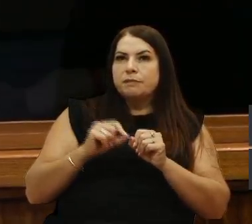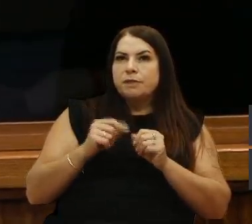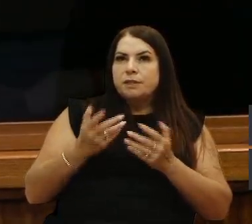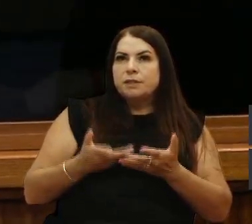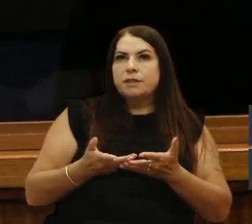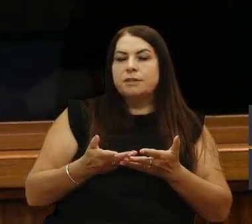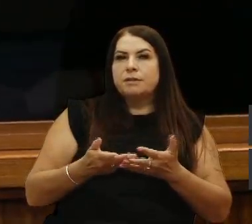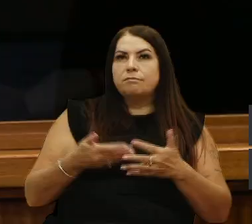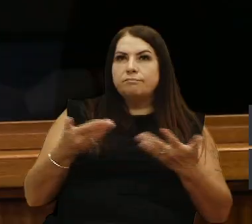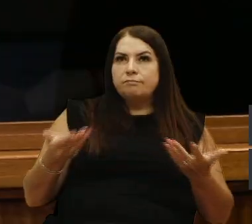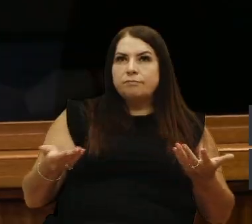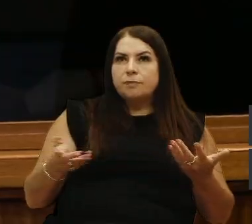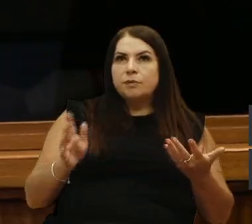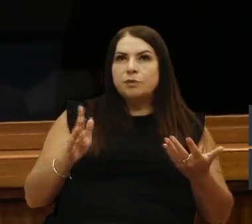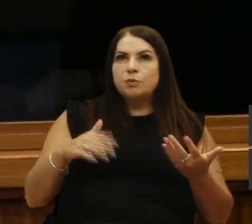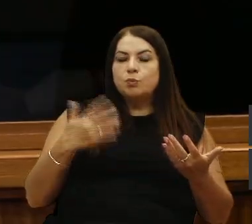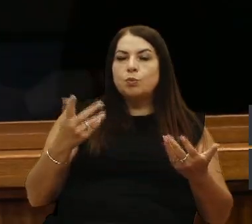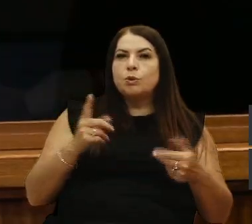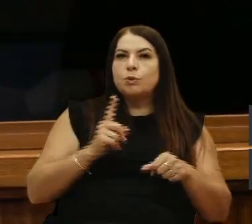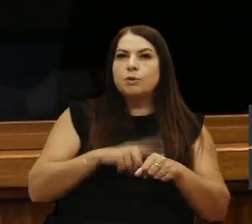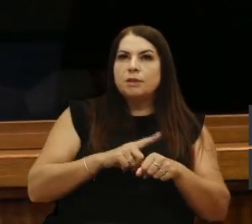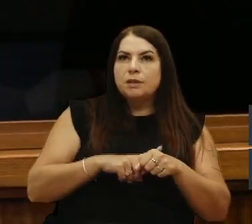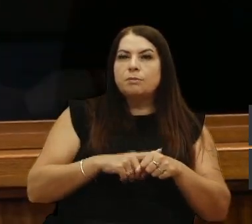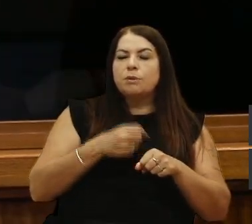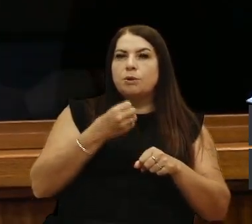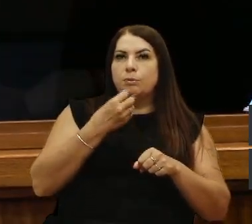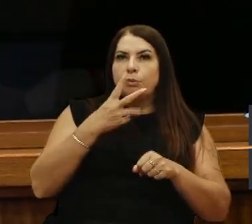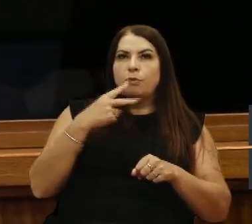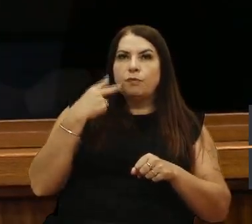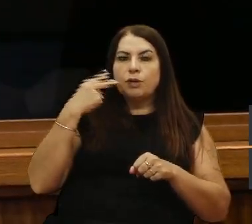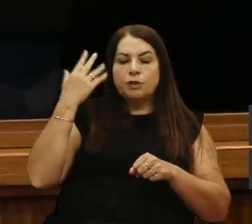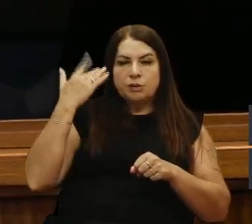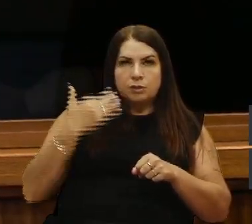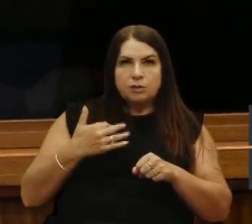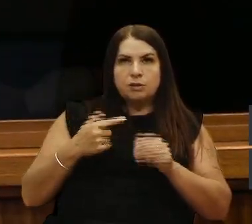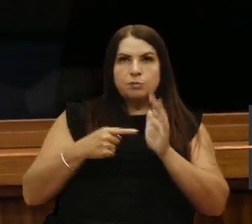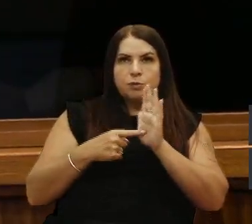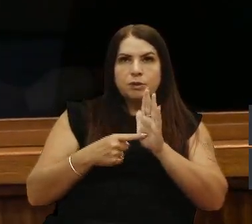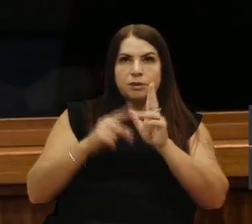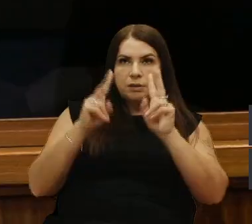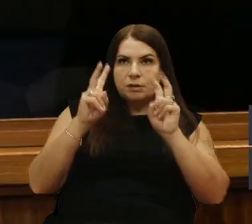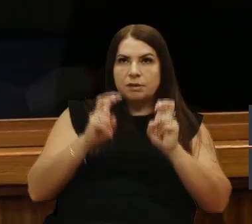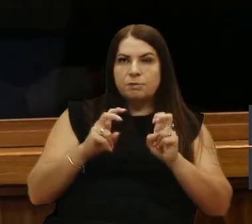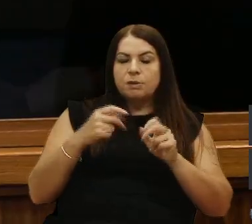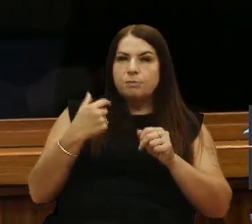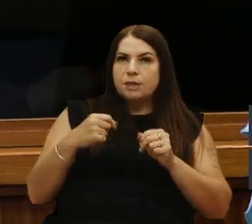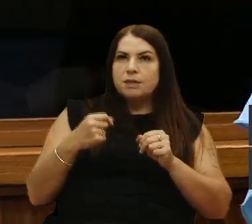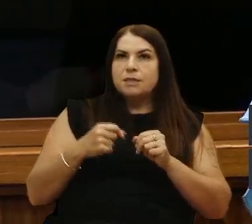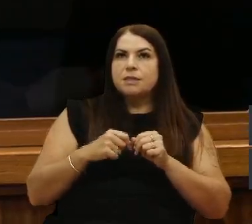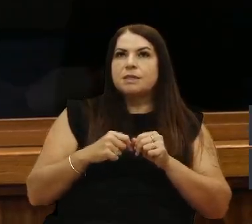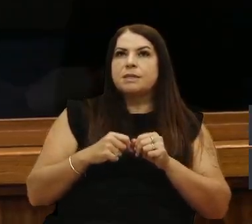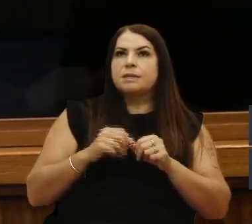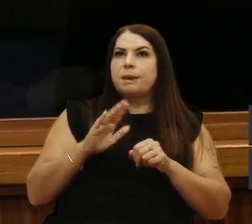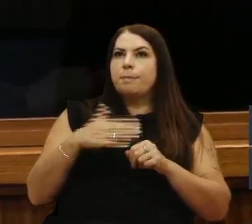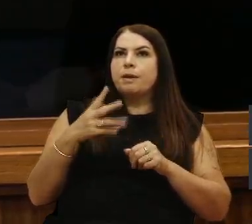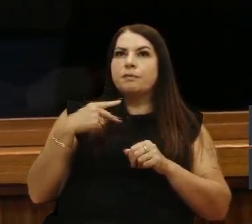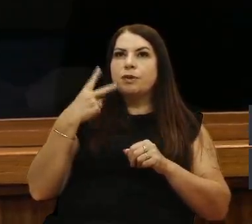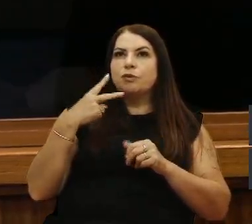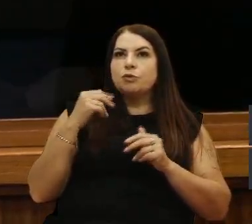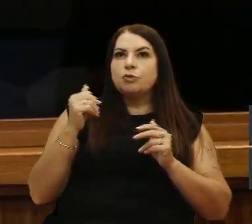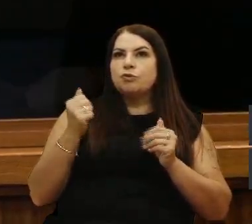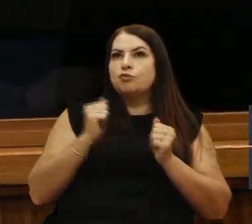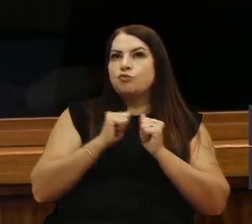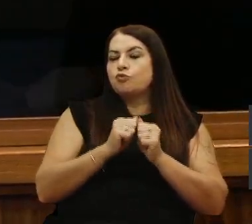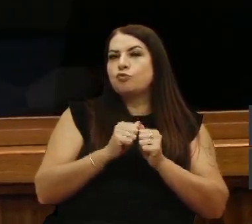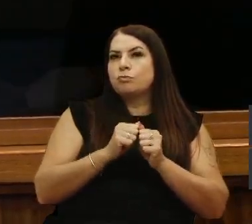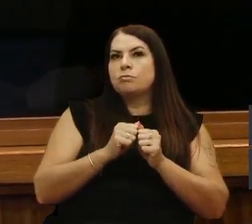feito. Então, quanto tempo, e que bom, vereadora Daiane, trazer esse tema, porque nós precisamos de cada vez mais vereadores e vereadoras